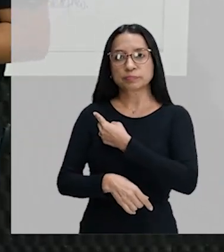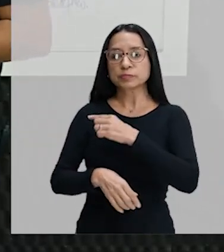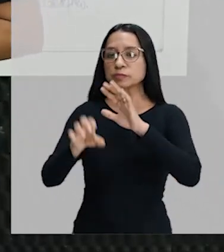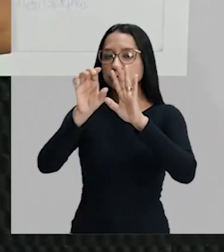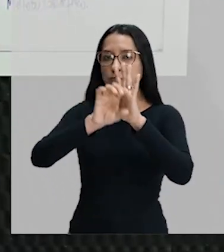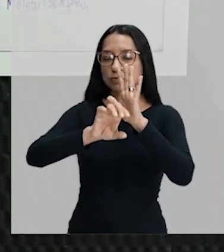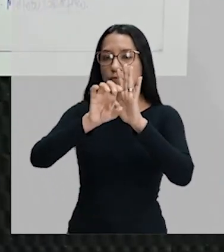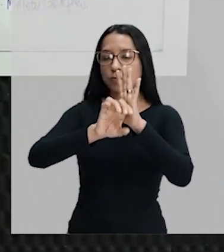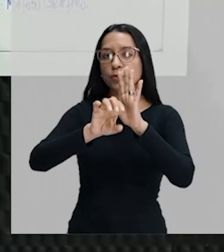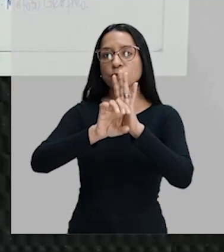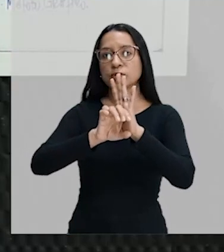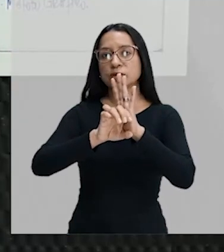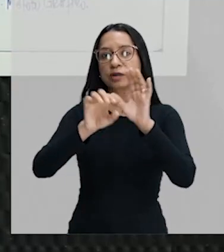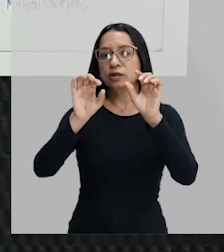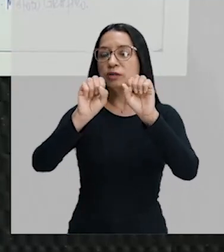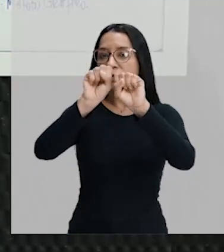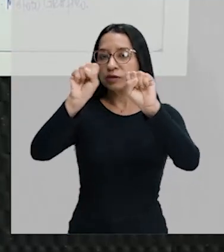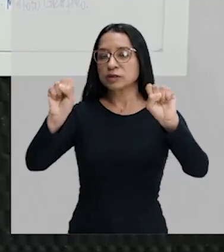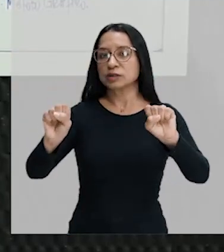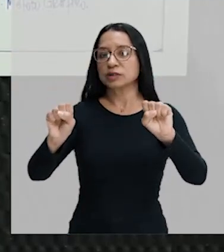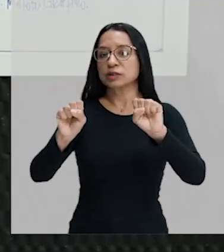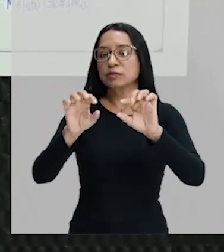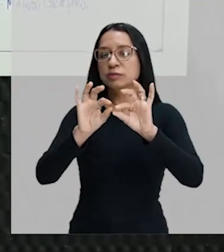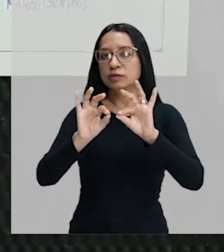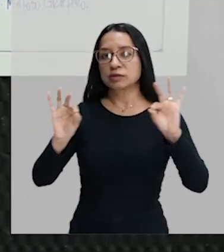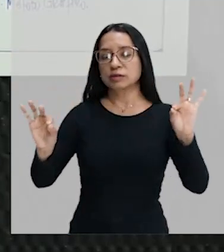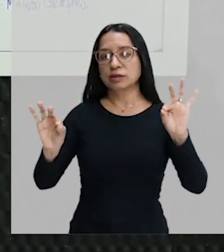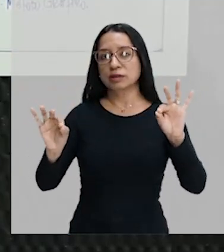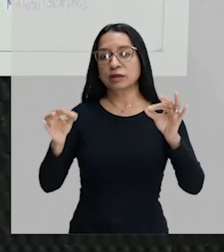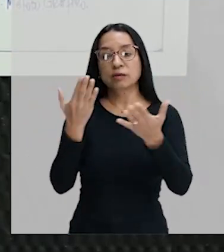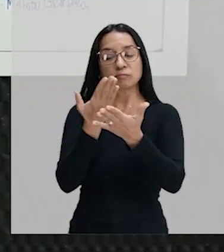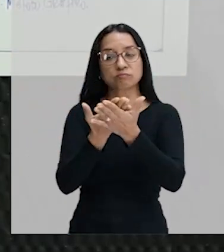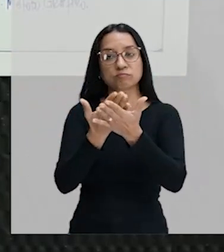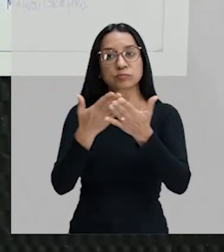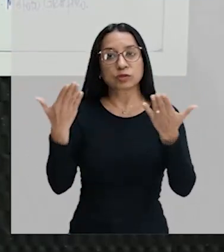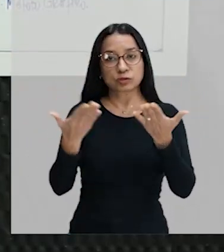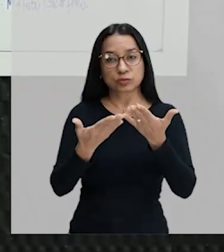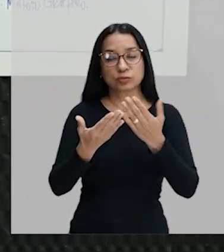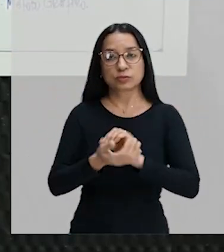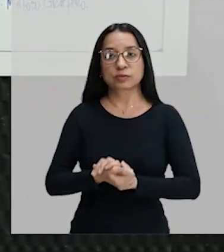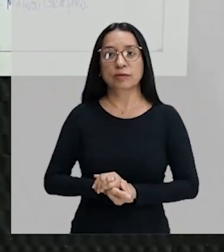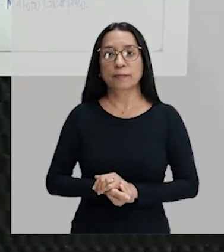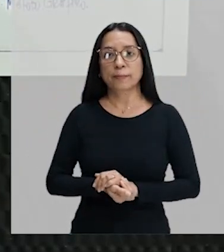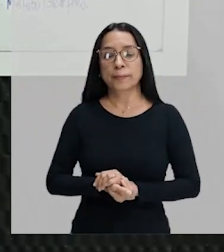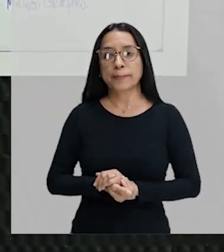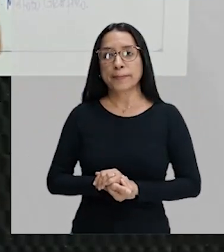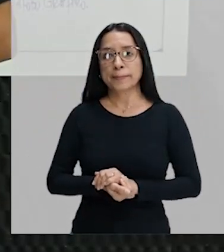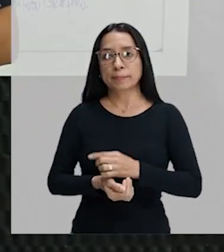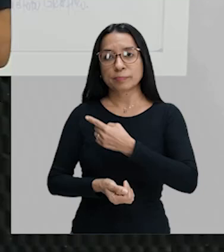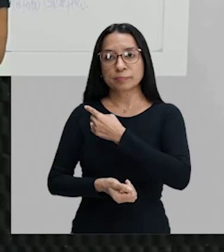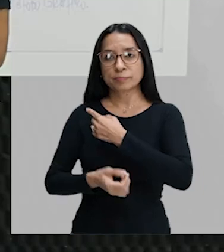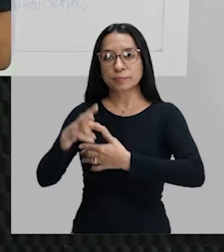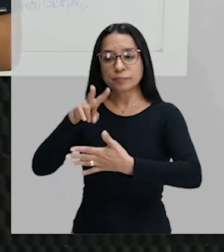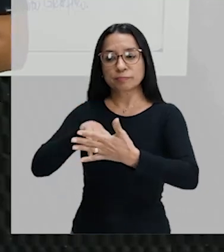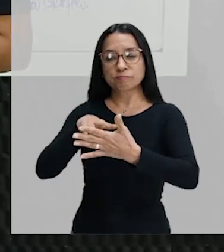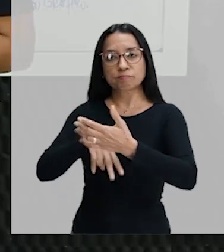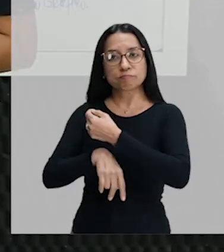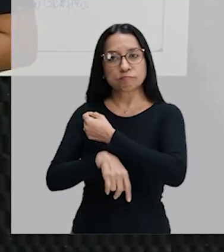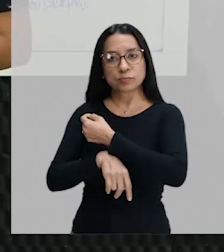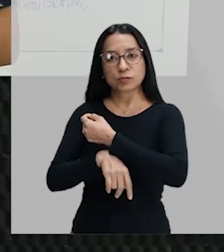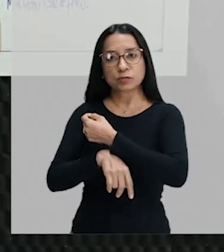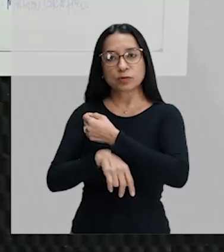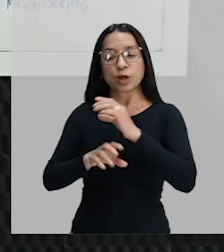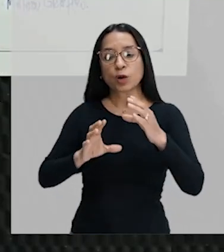nossa aula de hoje. Tá? Então, chama-se de sistema linear a N incógnitas o conjunto formado